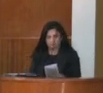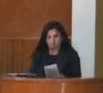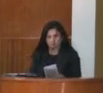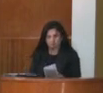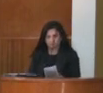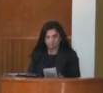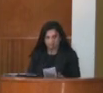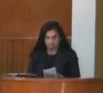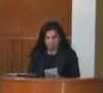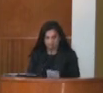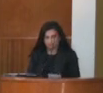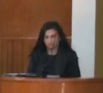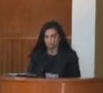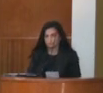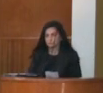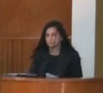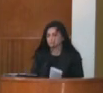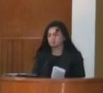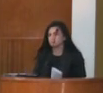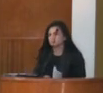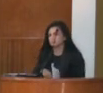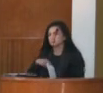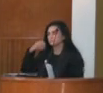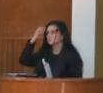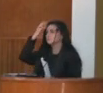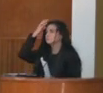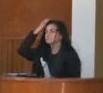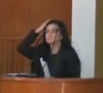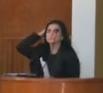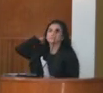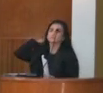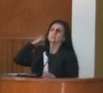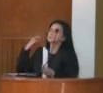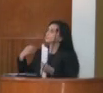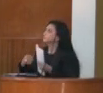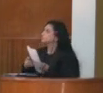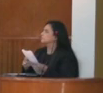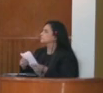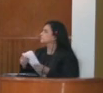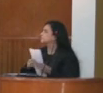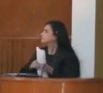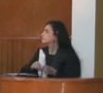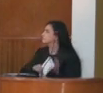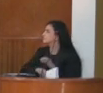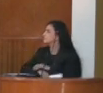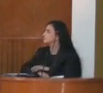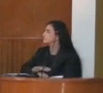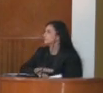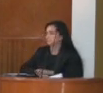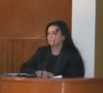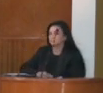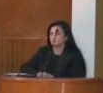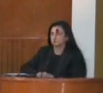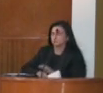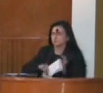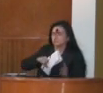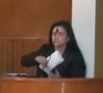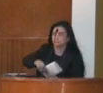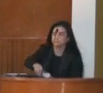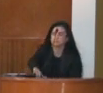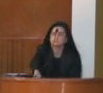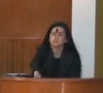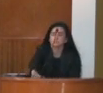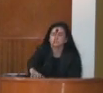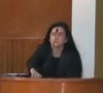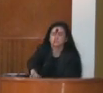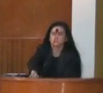na cidade de Piraí, parabenizar o Sena, meu amigo, meu parceiro, vereador Sena de Piraí, pelo